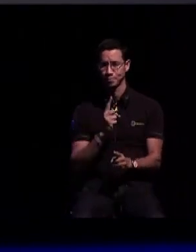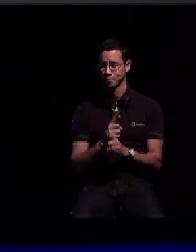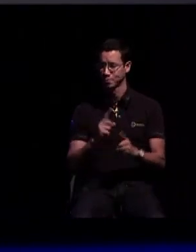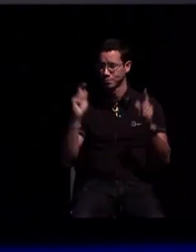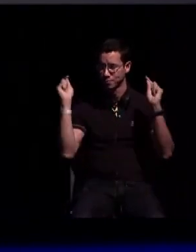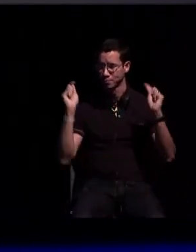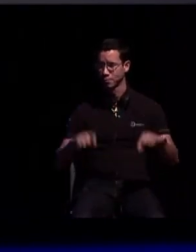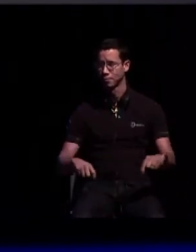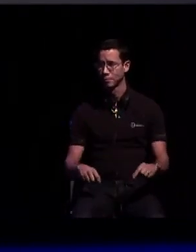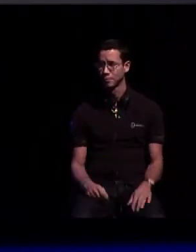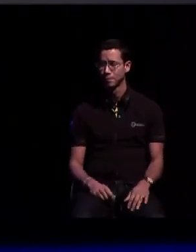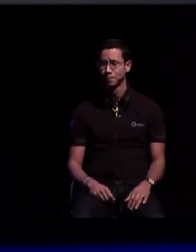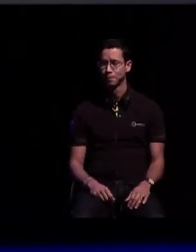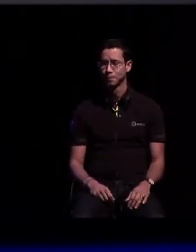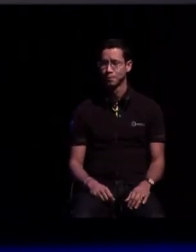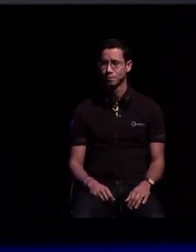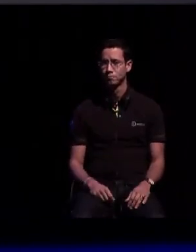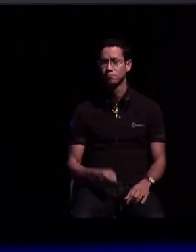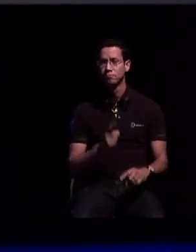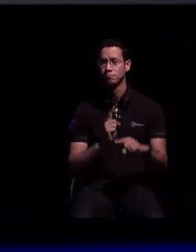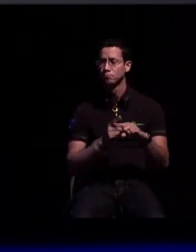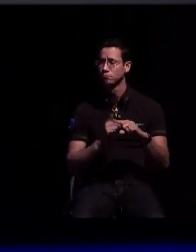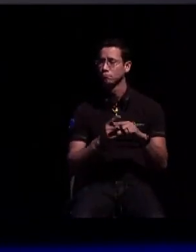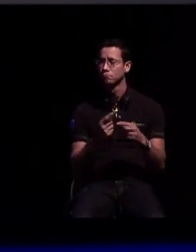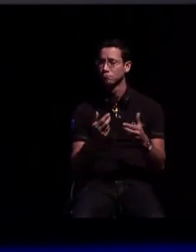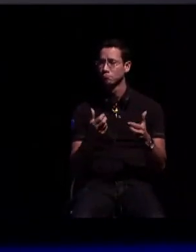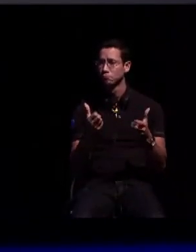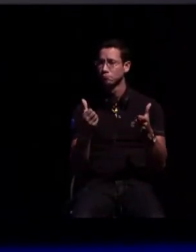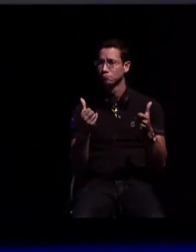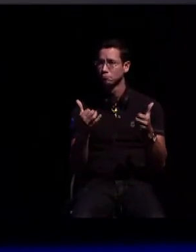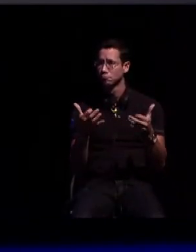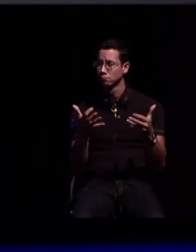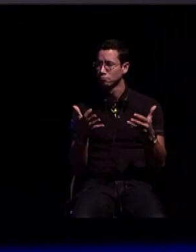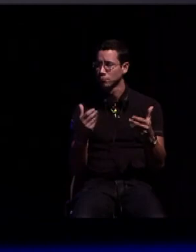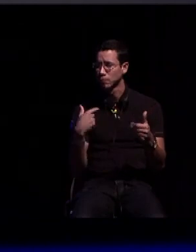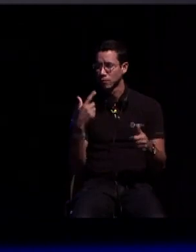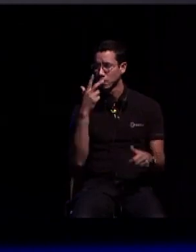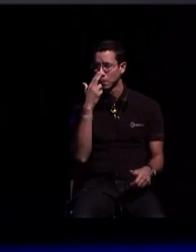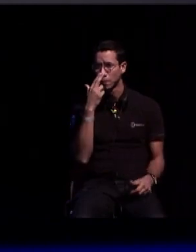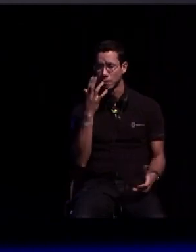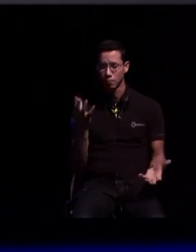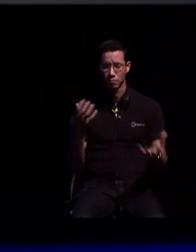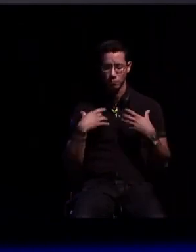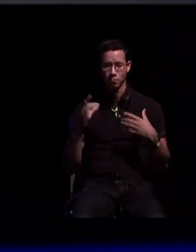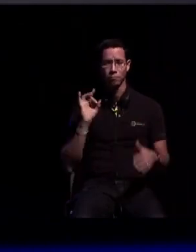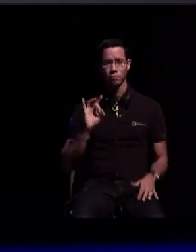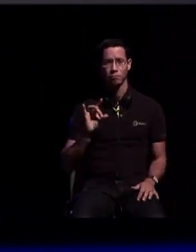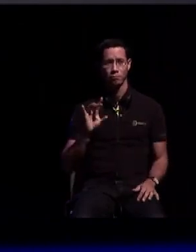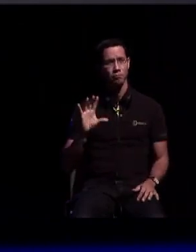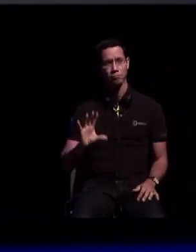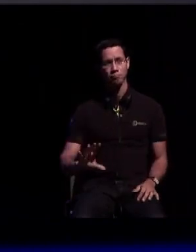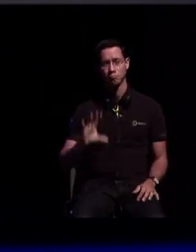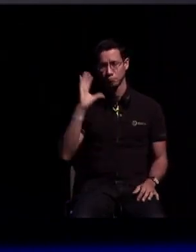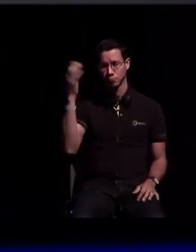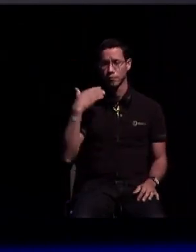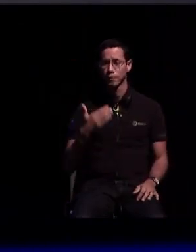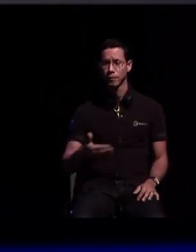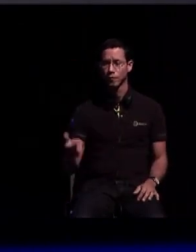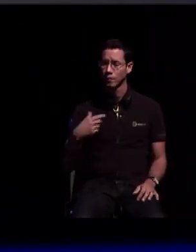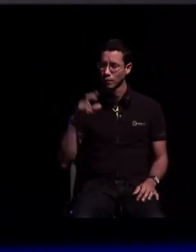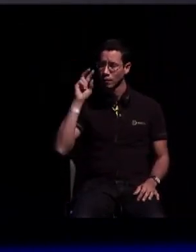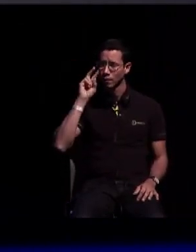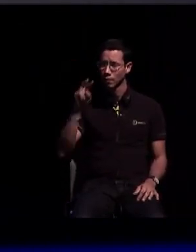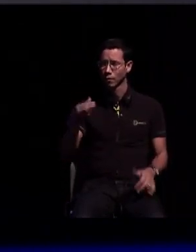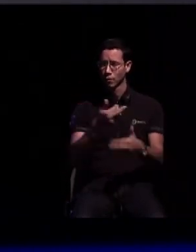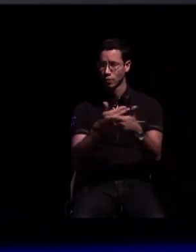Difícil explicitar exatamente por quê, mas essas coisas entram, né, entram quase que corporalmente, né, e você passa a ver sempre que